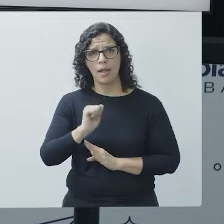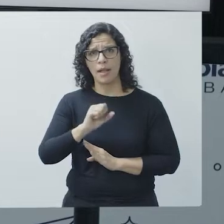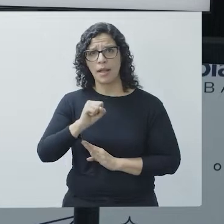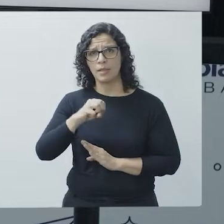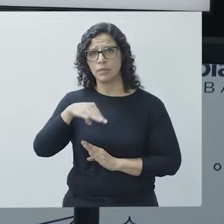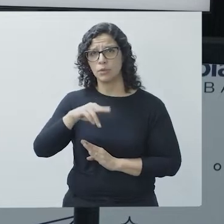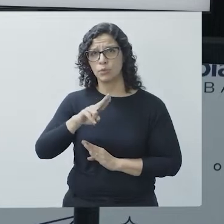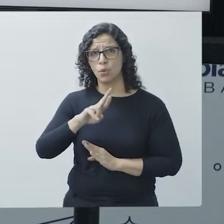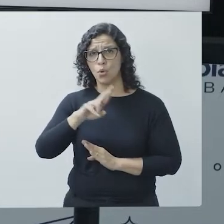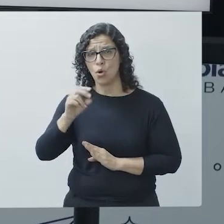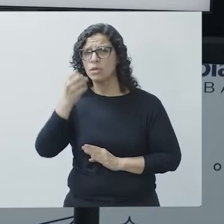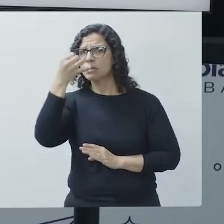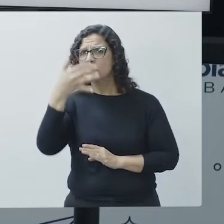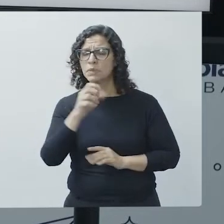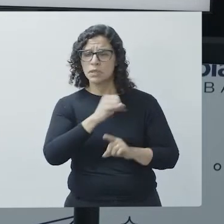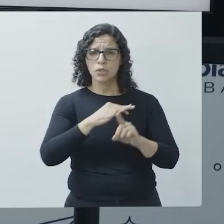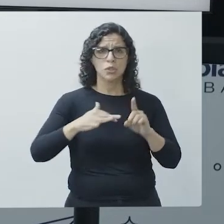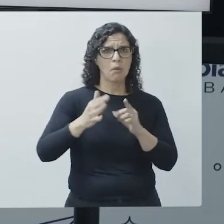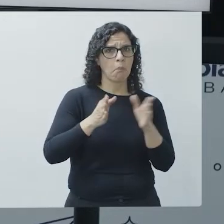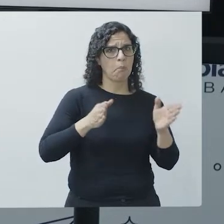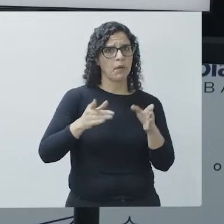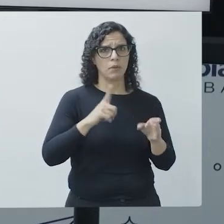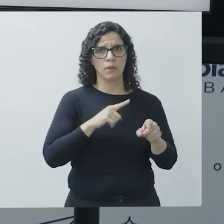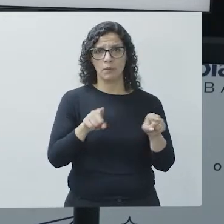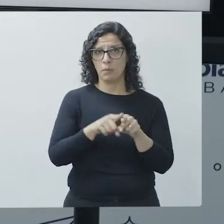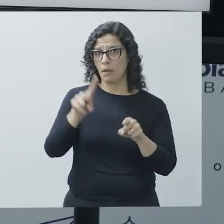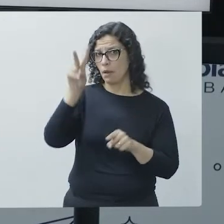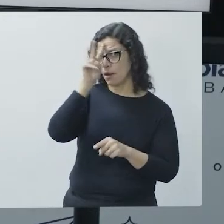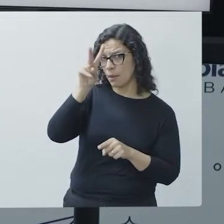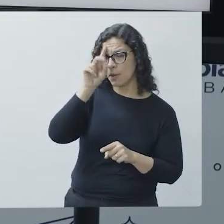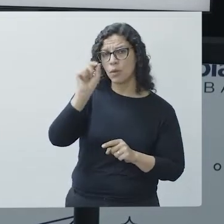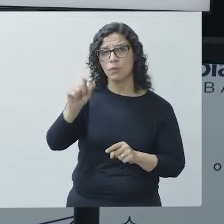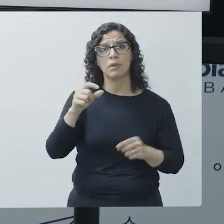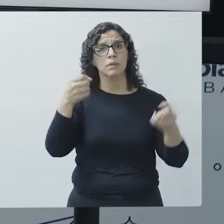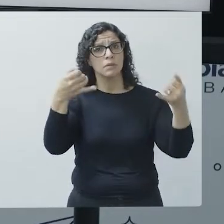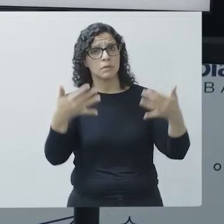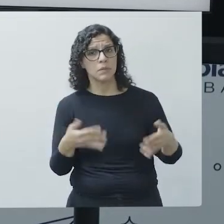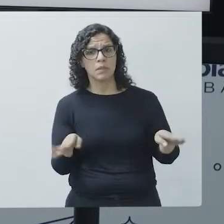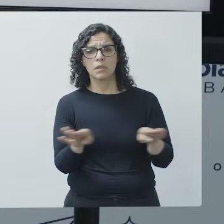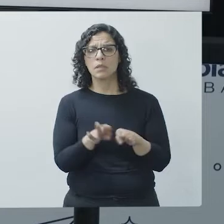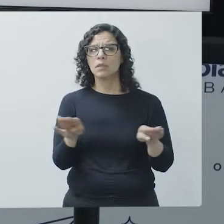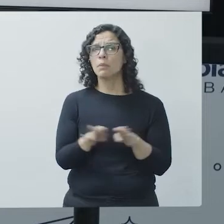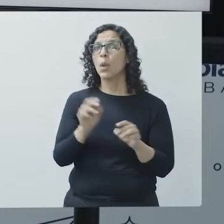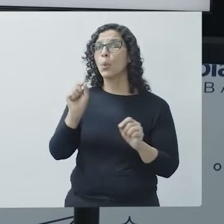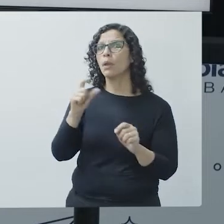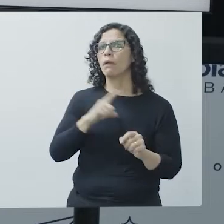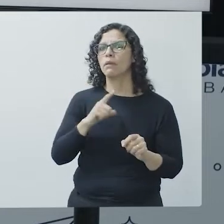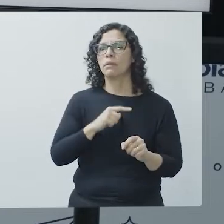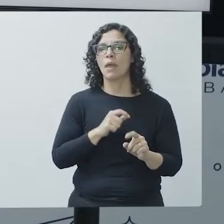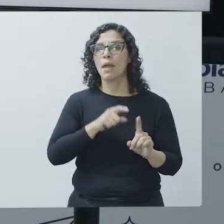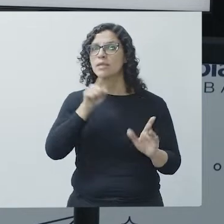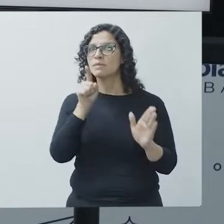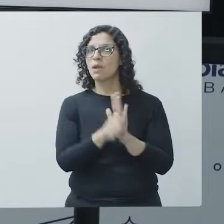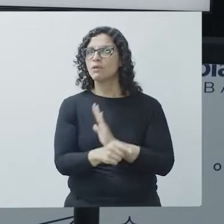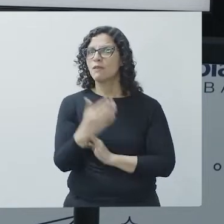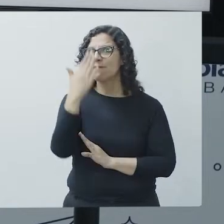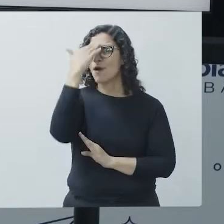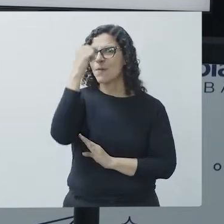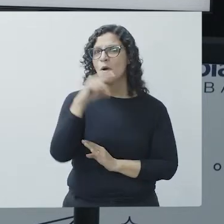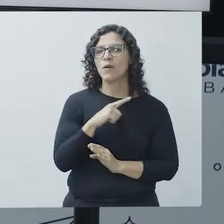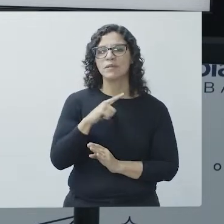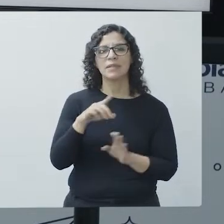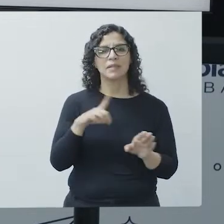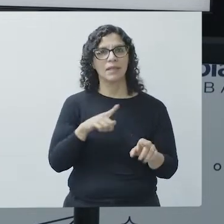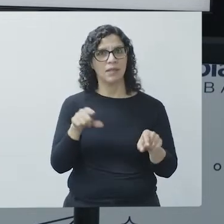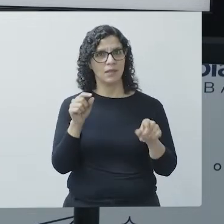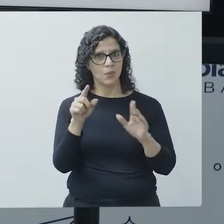porque trata ali da sociedade da época, lembrando, né? E traz também uma das grandes perguntas dessa obra,